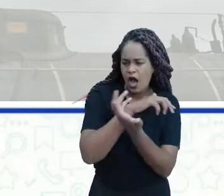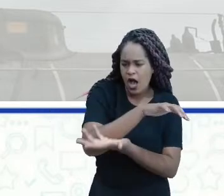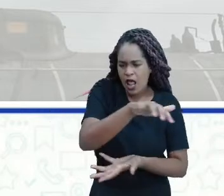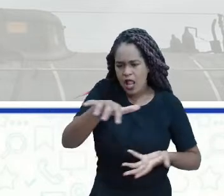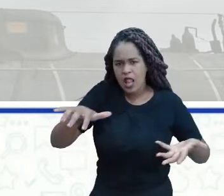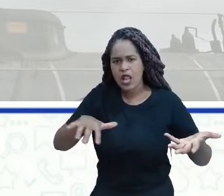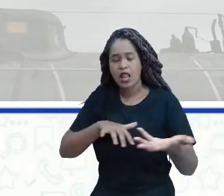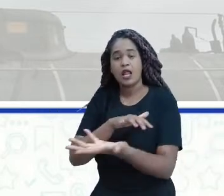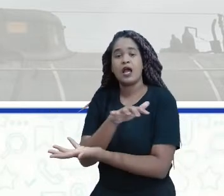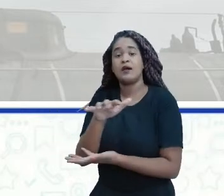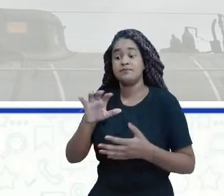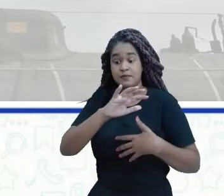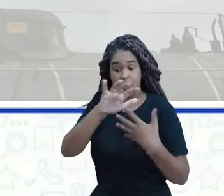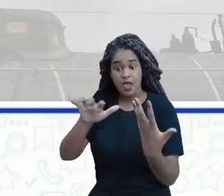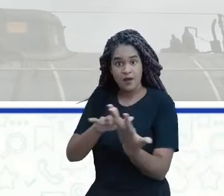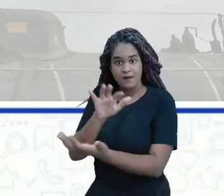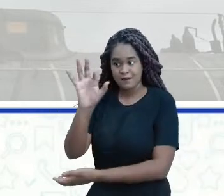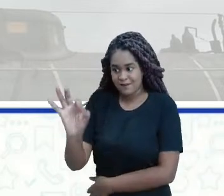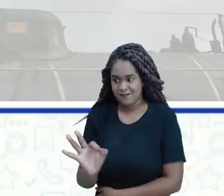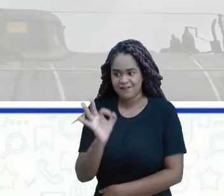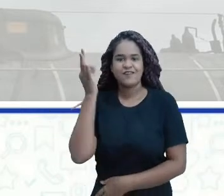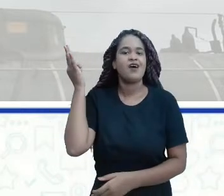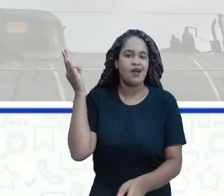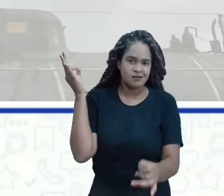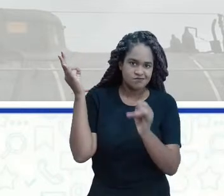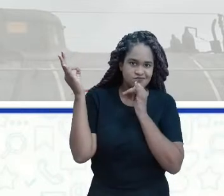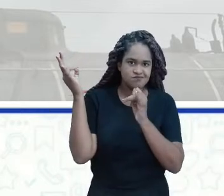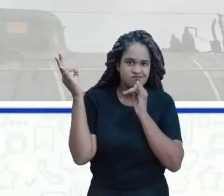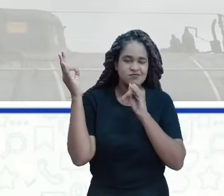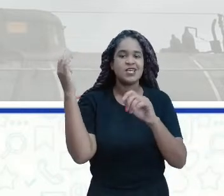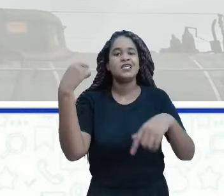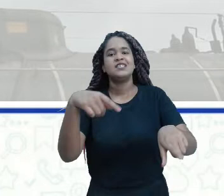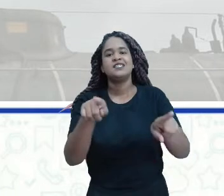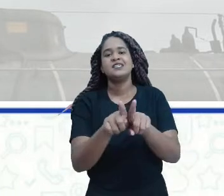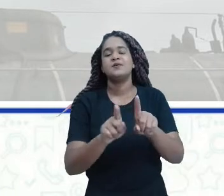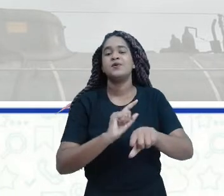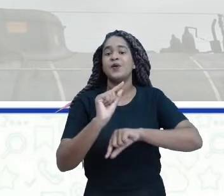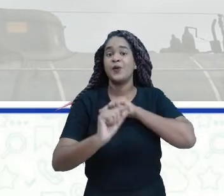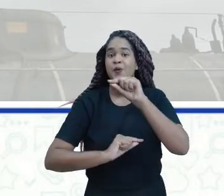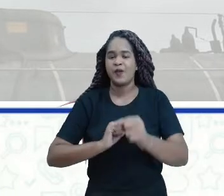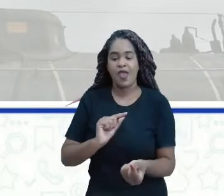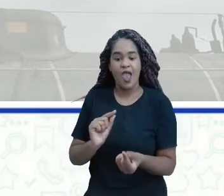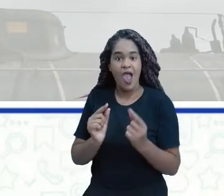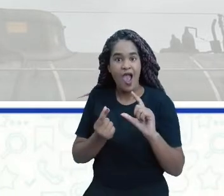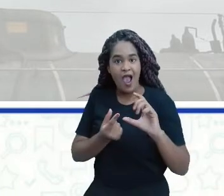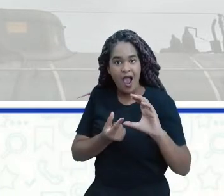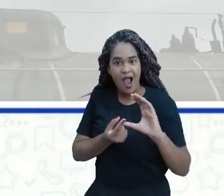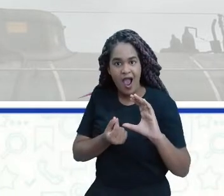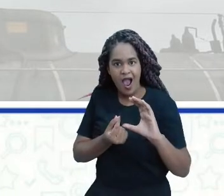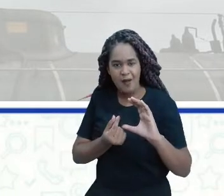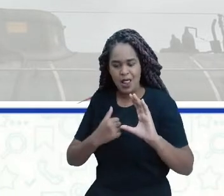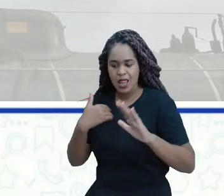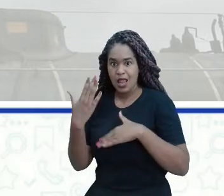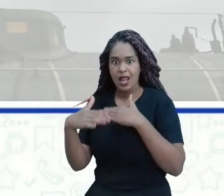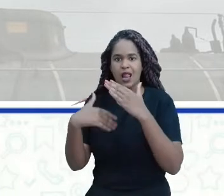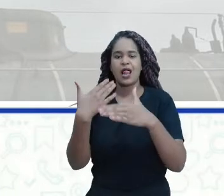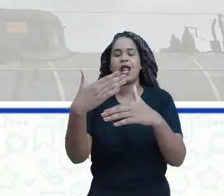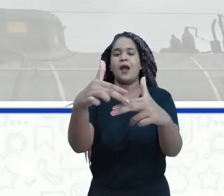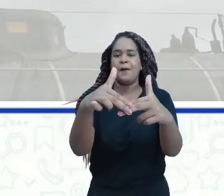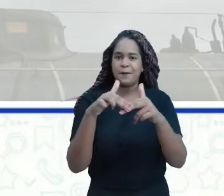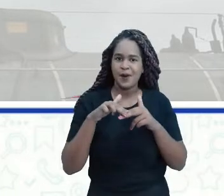XVIII, entre elas a Revolução Francesa, e aí também o desenvolvimento do capitalismo com a Revolução Industrial,